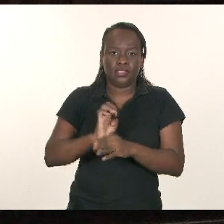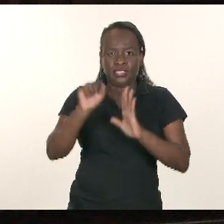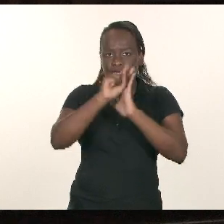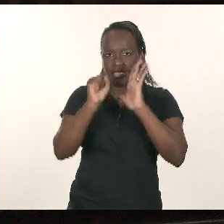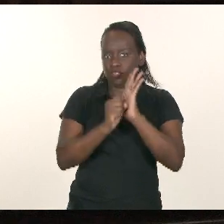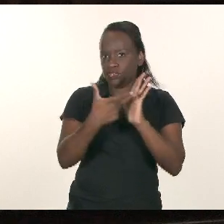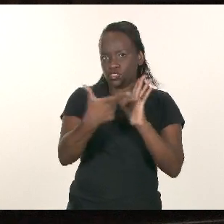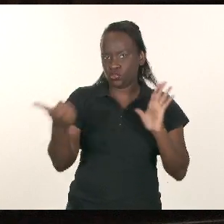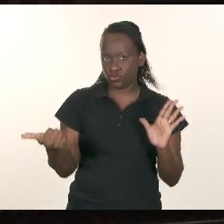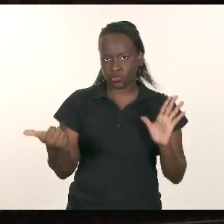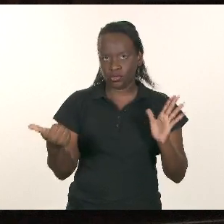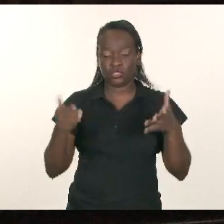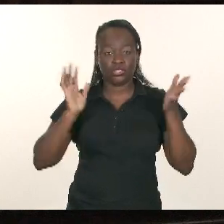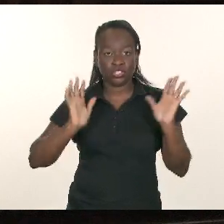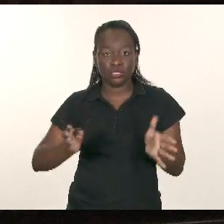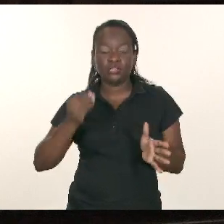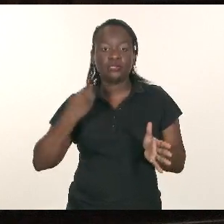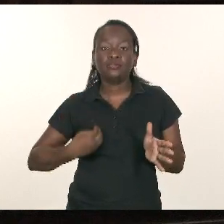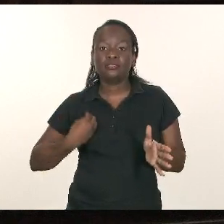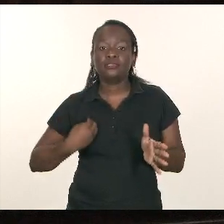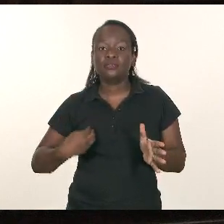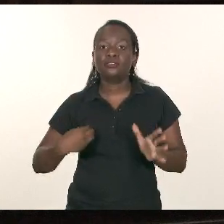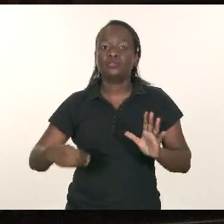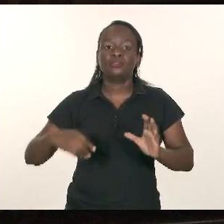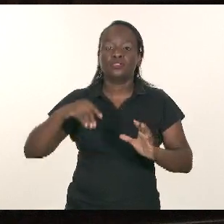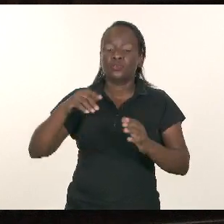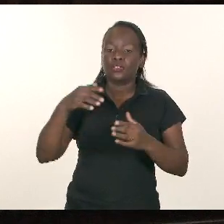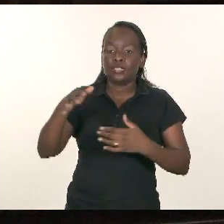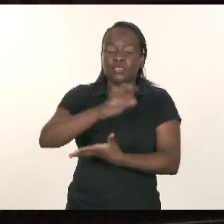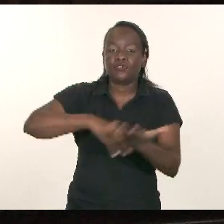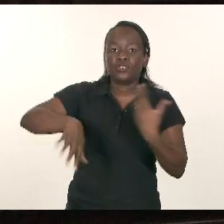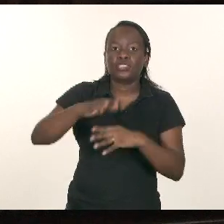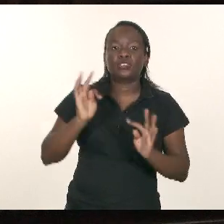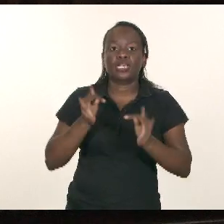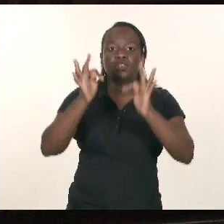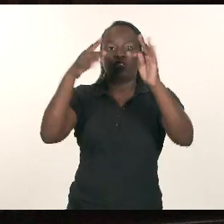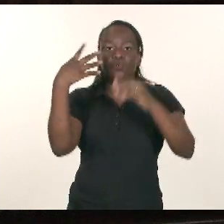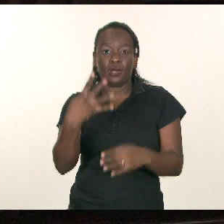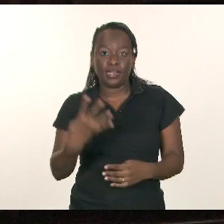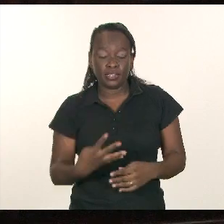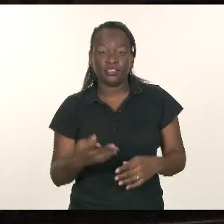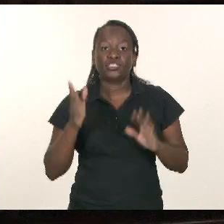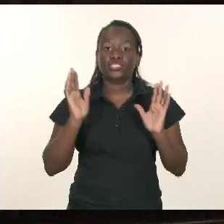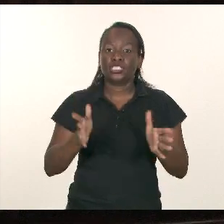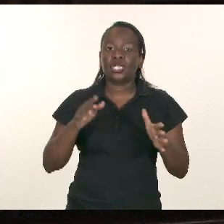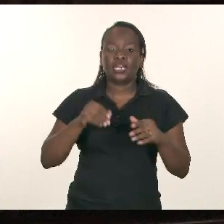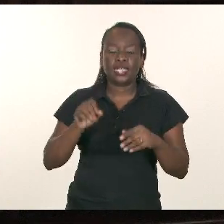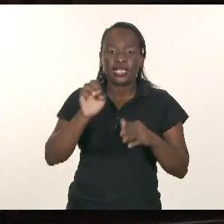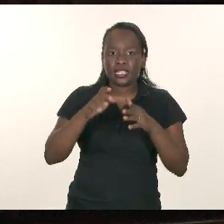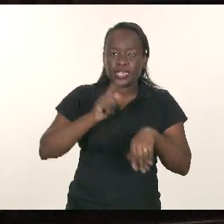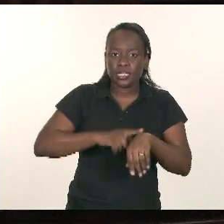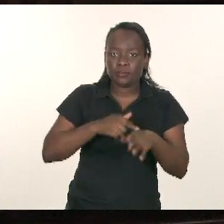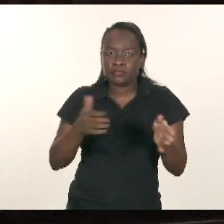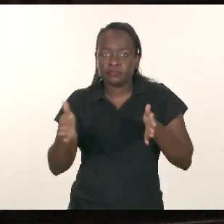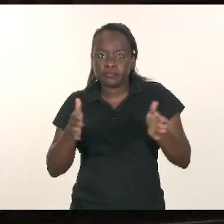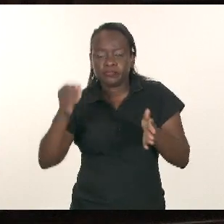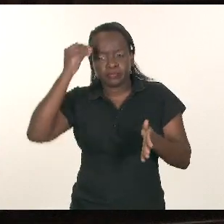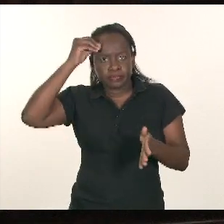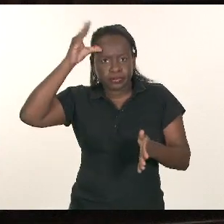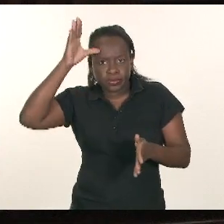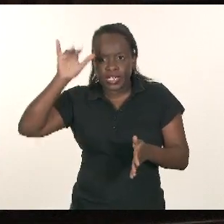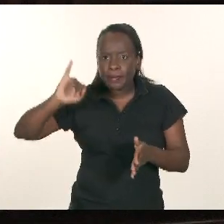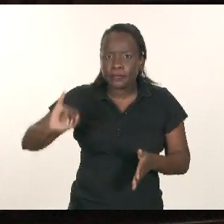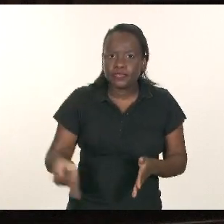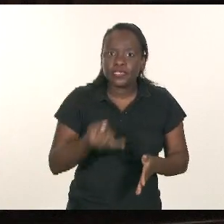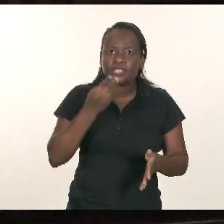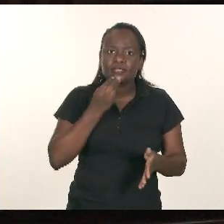século XXI, nós estamos vivendo no mundo a 4ª revolução tecnológica, nós estamos na era do conhecimento, é tirar proveito